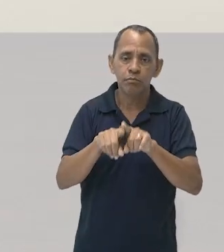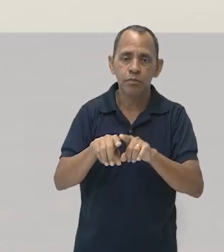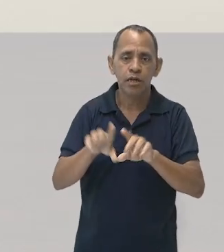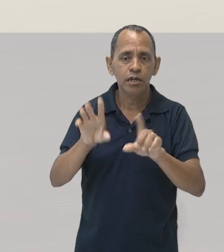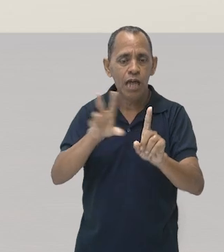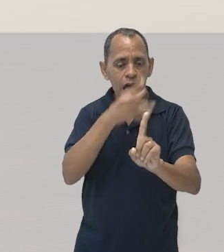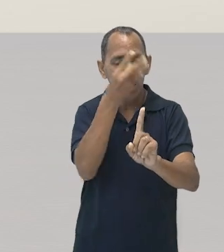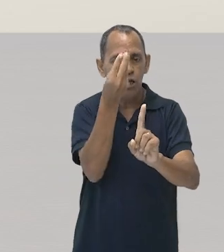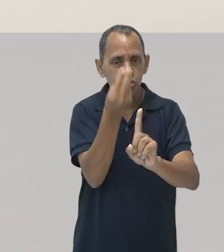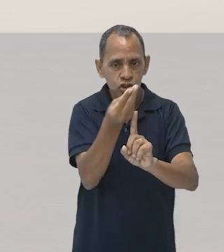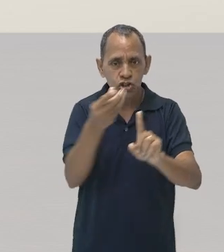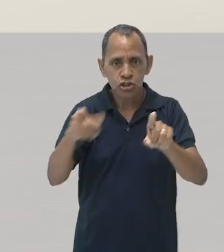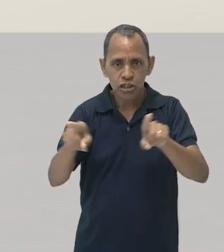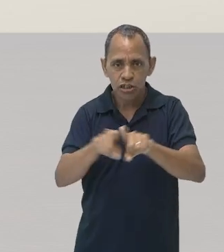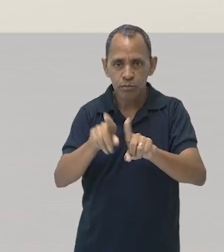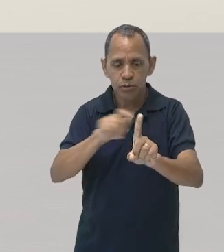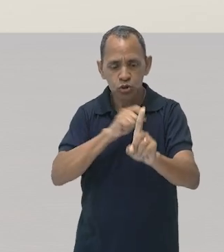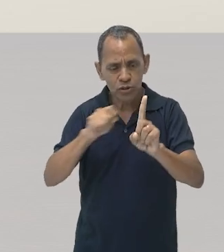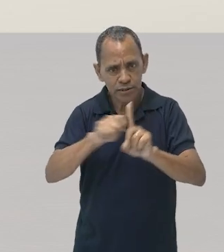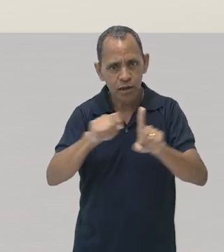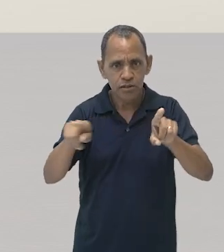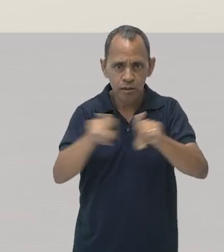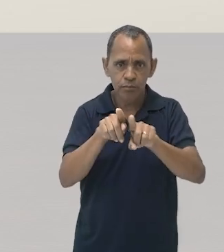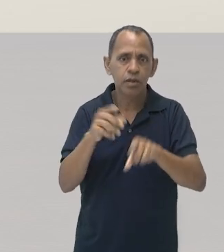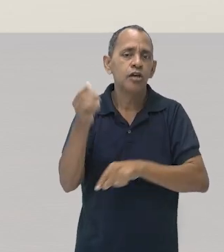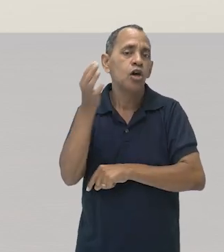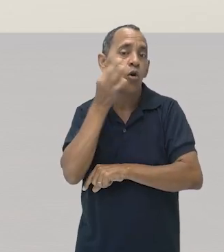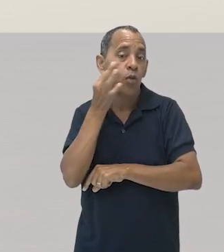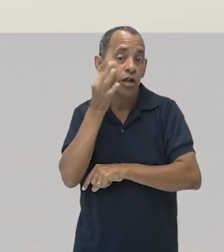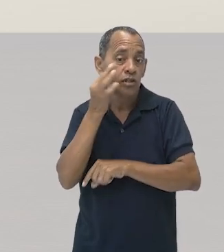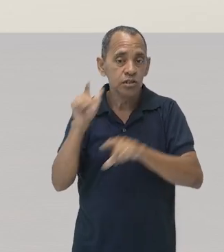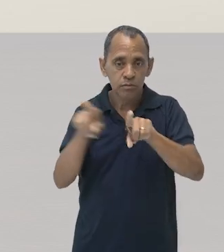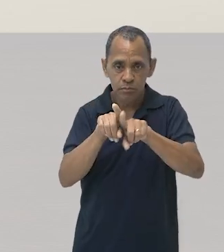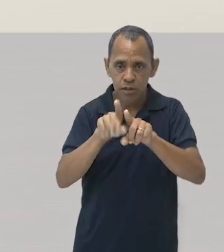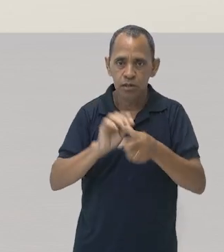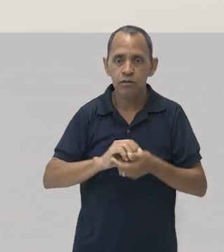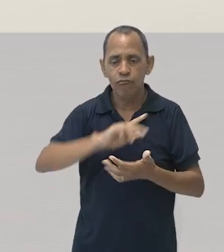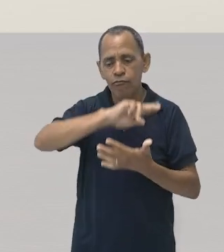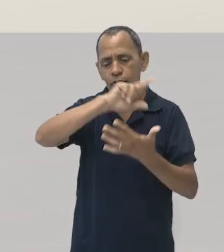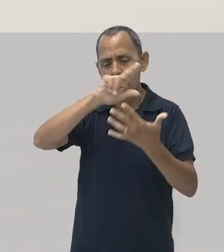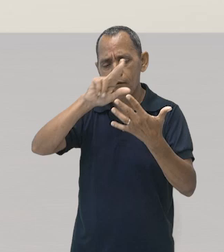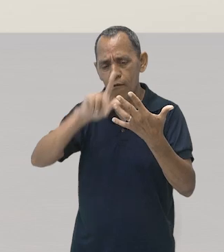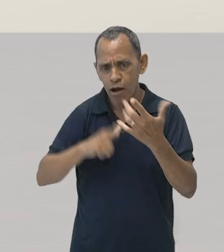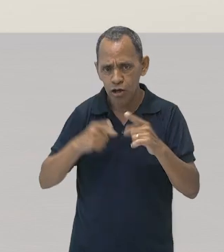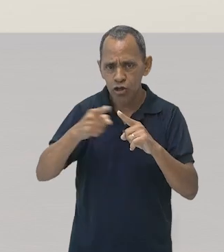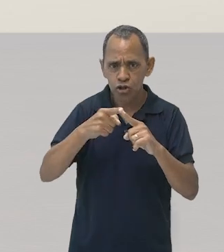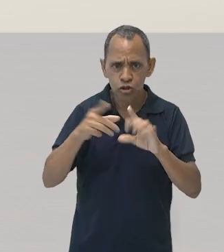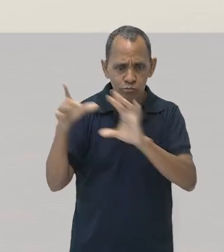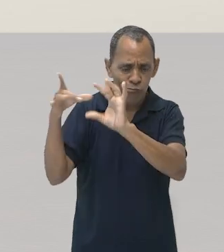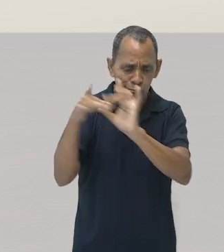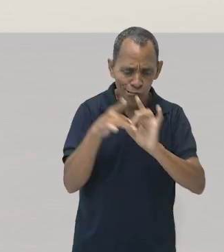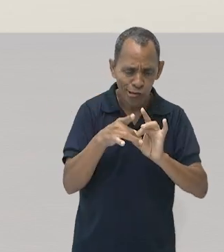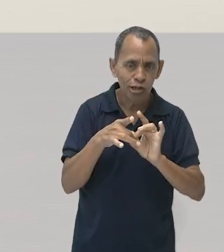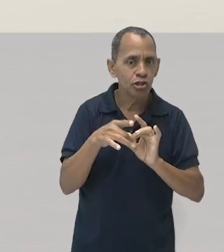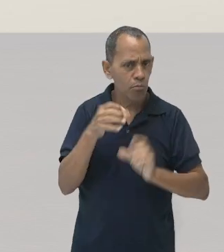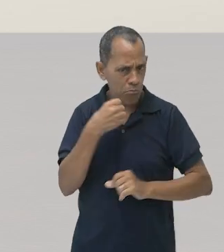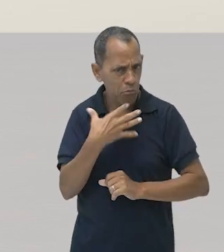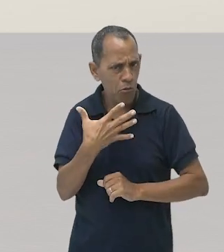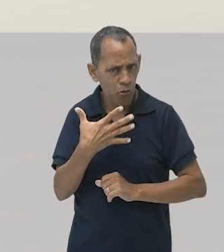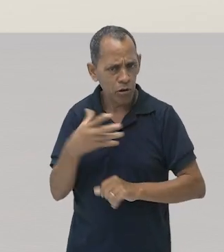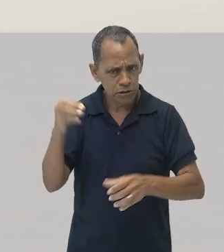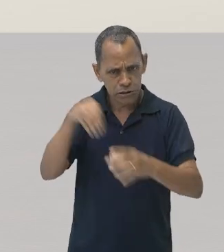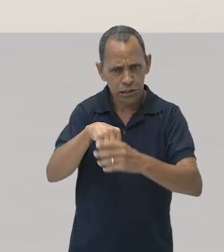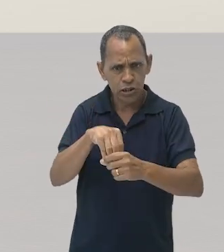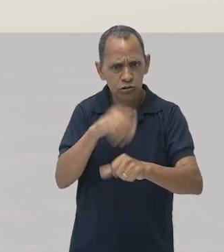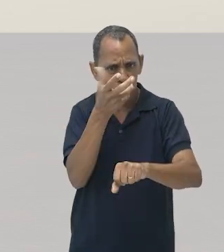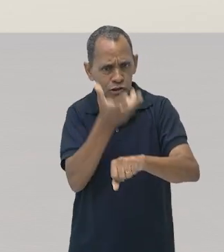é incrível, está presente em vários contextos e que bom que está presente na nossa disciplina.